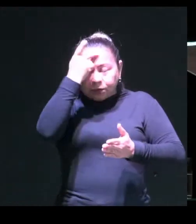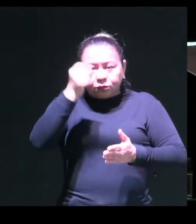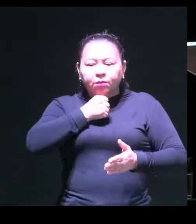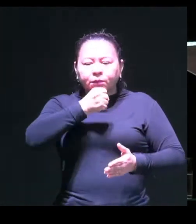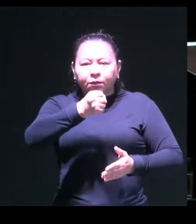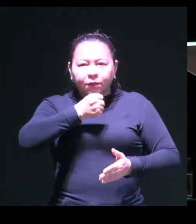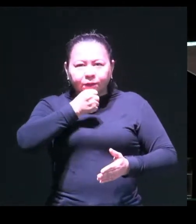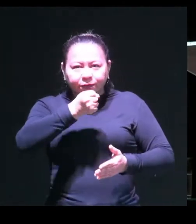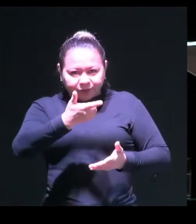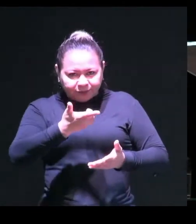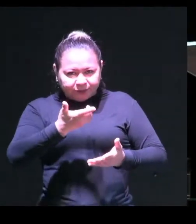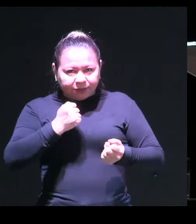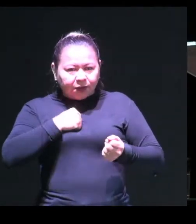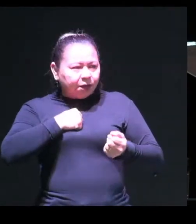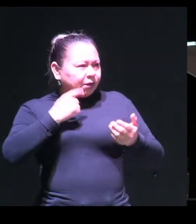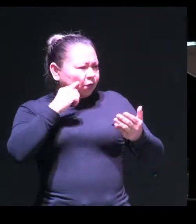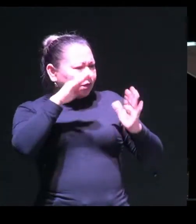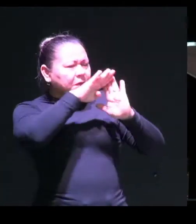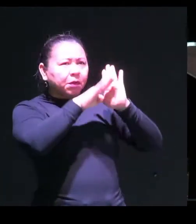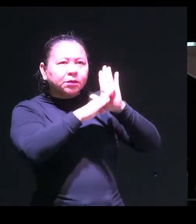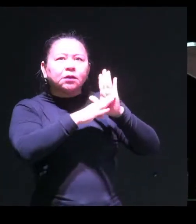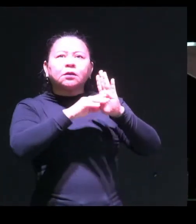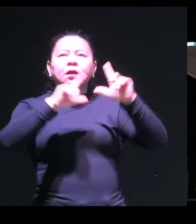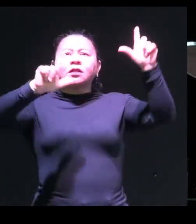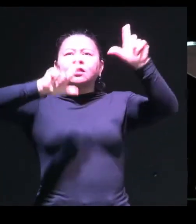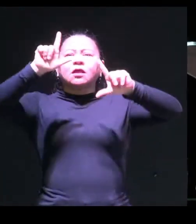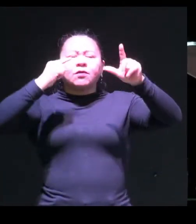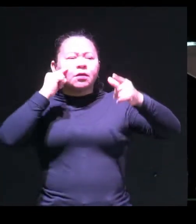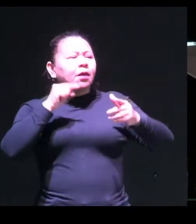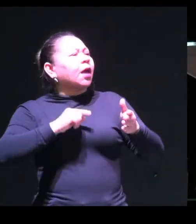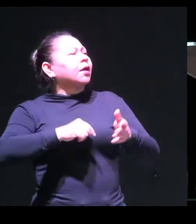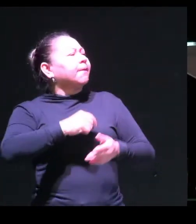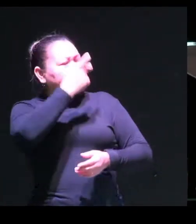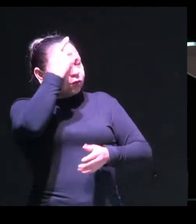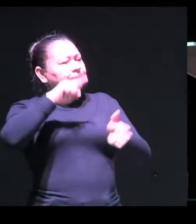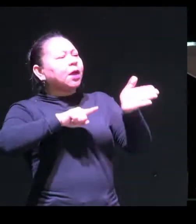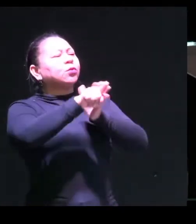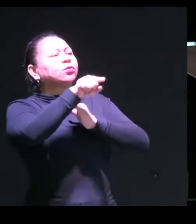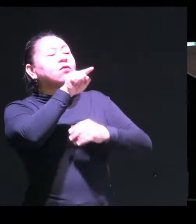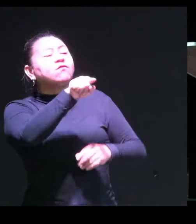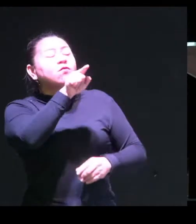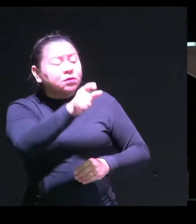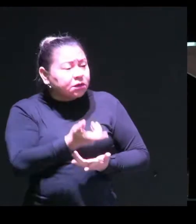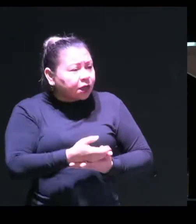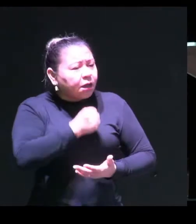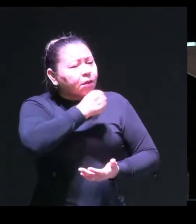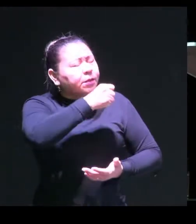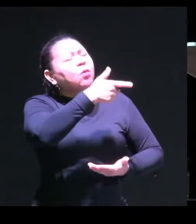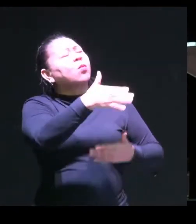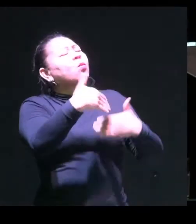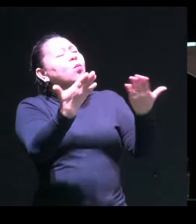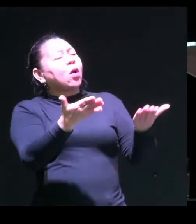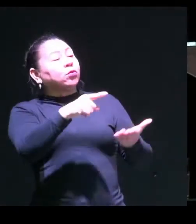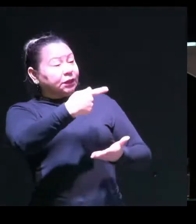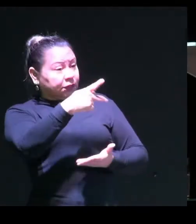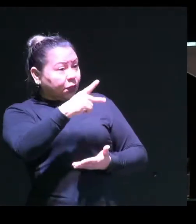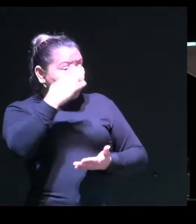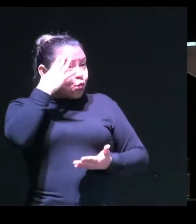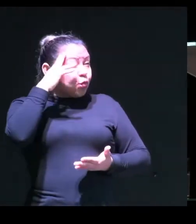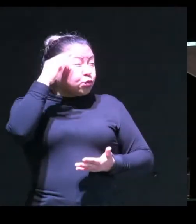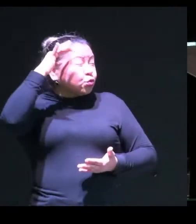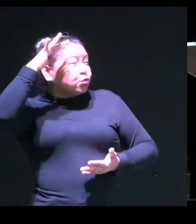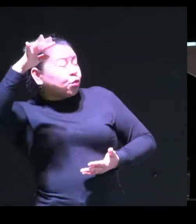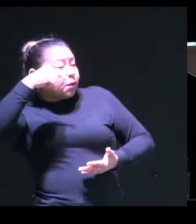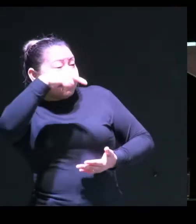que um programa de televisão perguntou para ele: você como jornalista, qual é o teu sonho máximo?